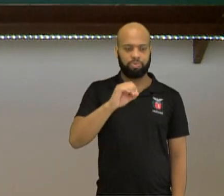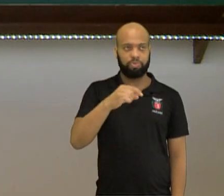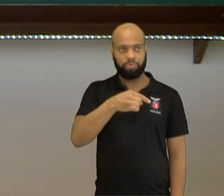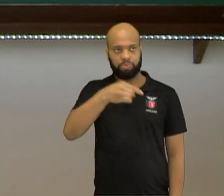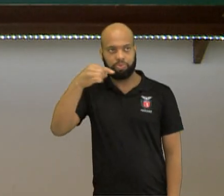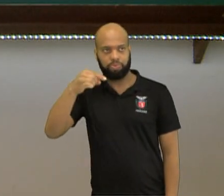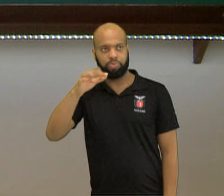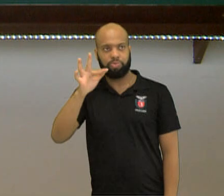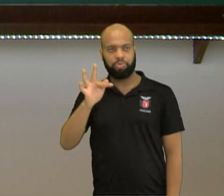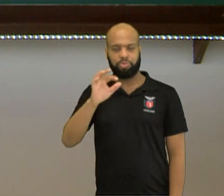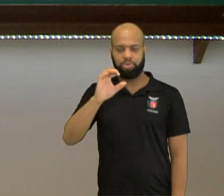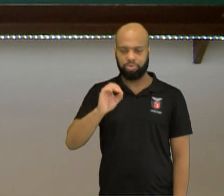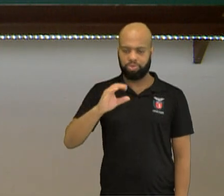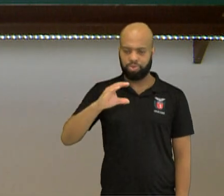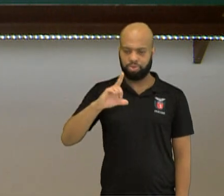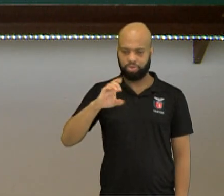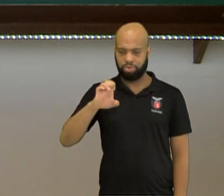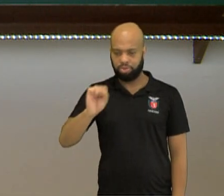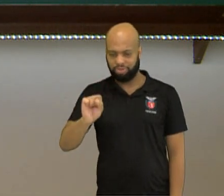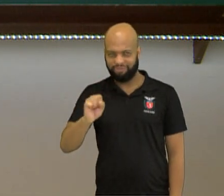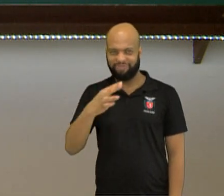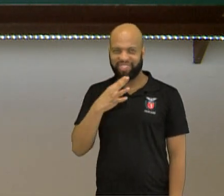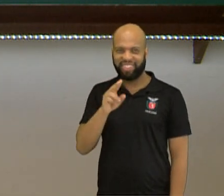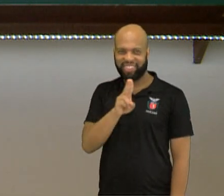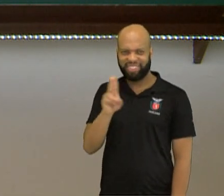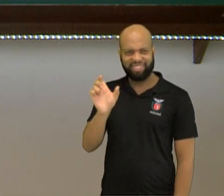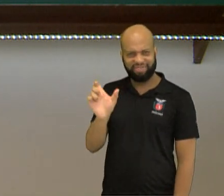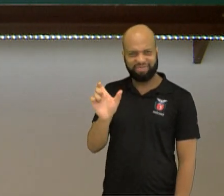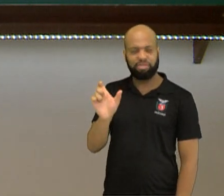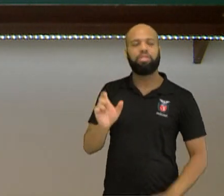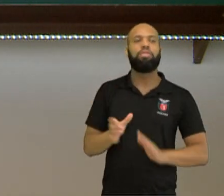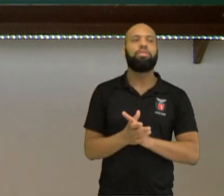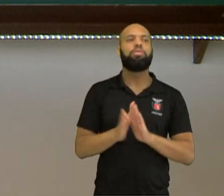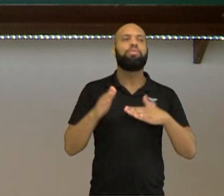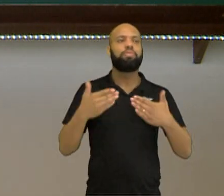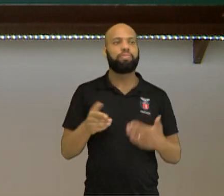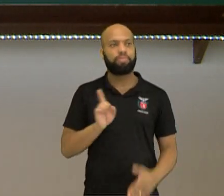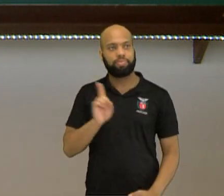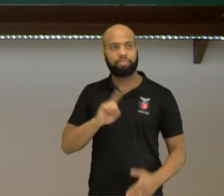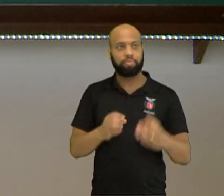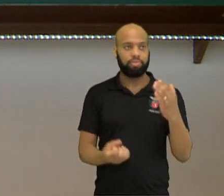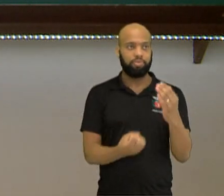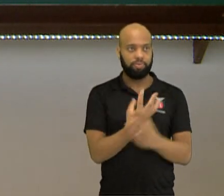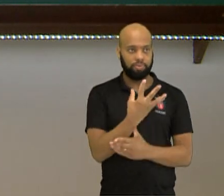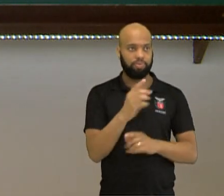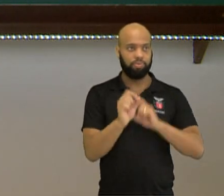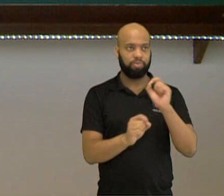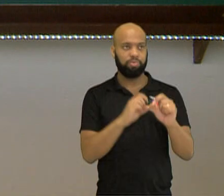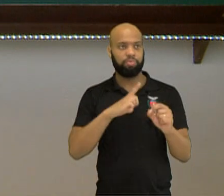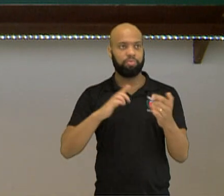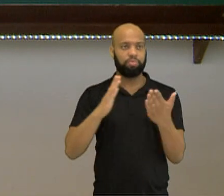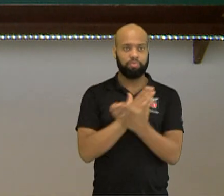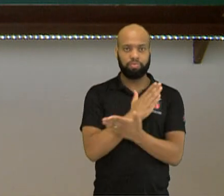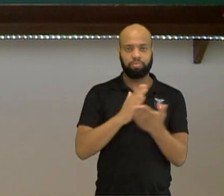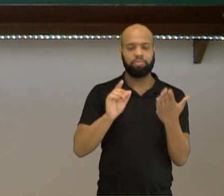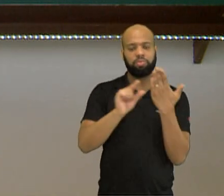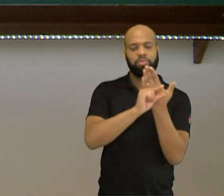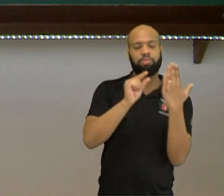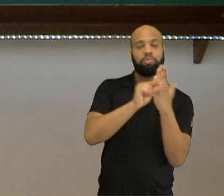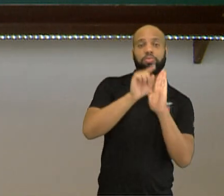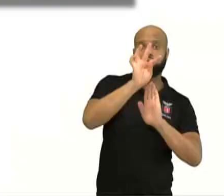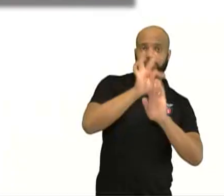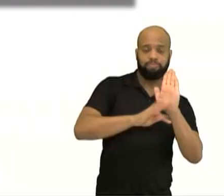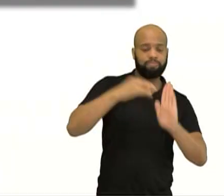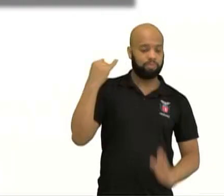Sófocles, já ouviu falar nesse nome? Sófocles. Então, ele criou, né, algumas obras